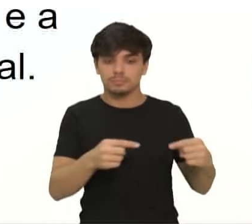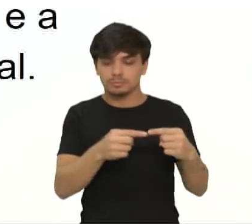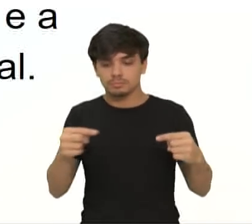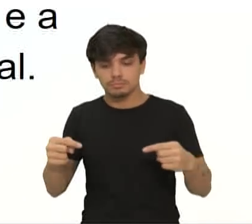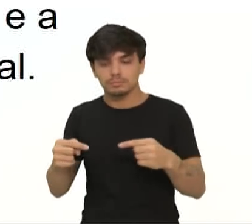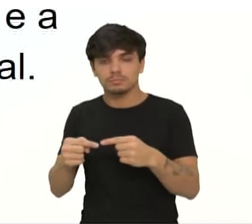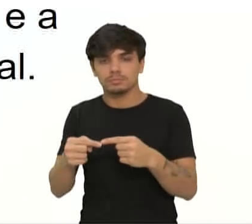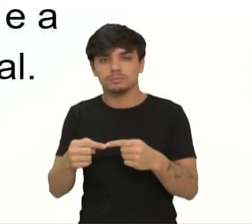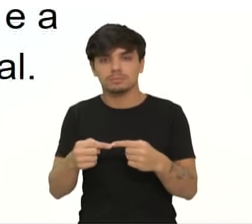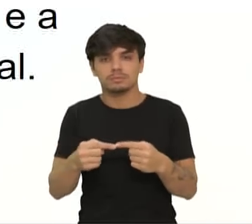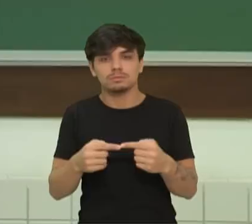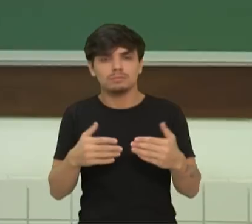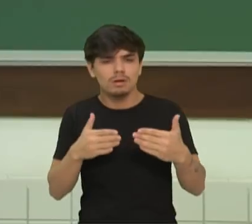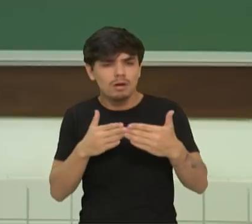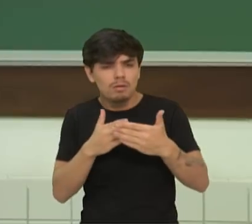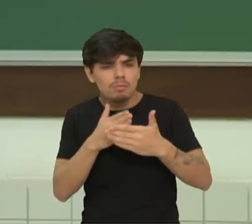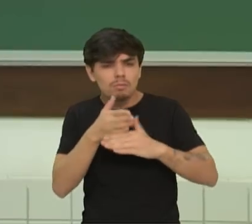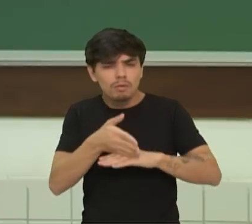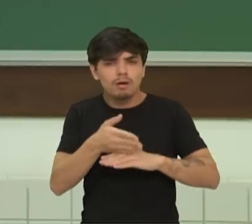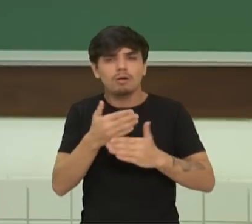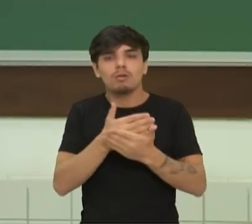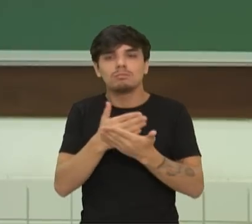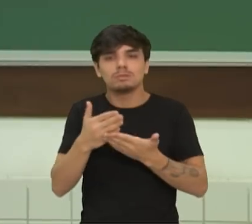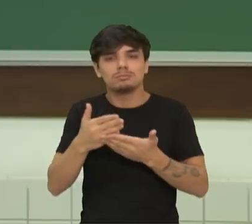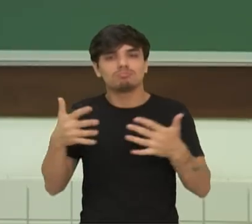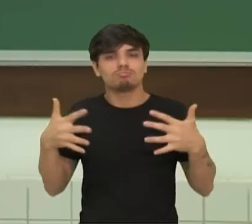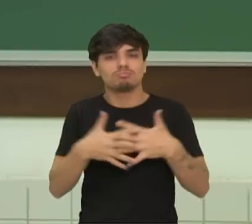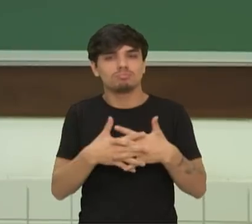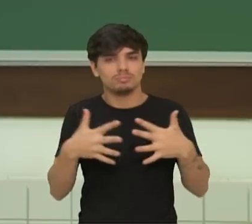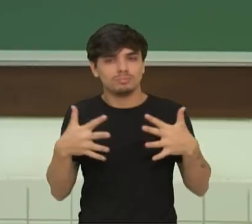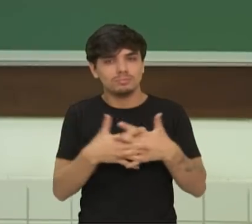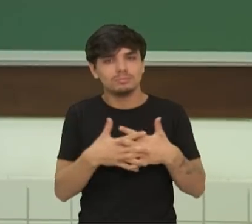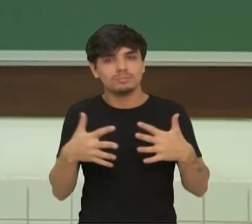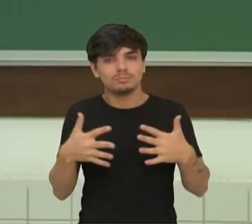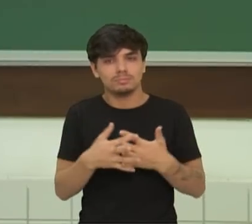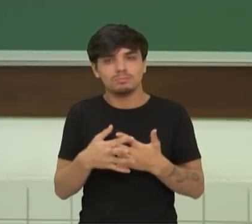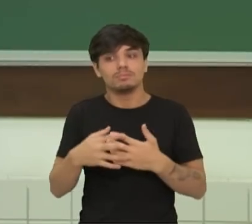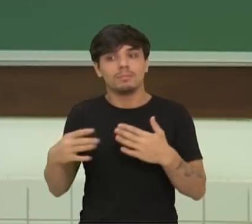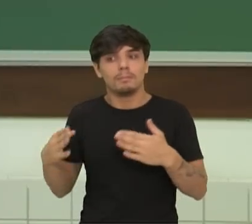fronteiras começaram a ficar assim meio complicadas, principalmente a da